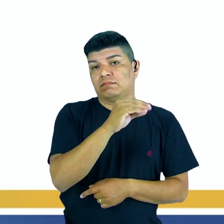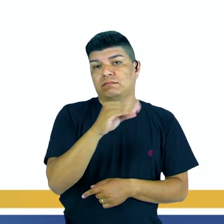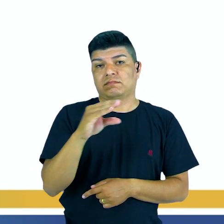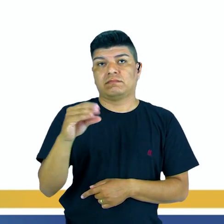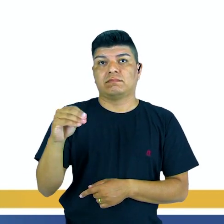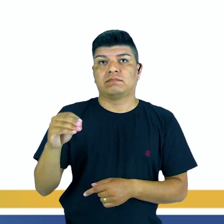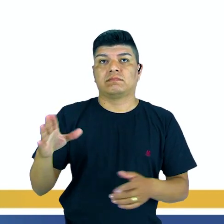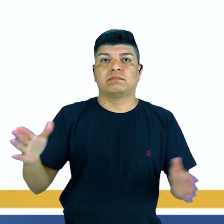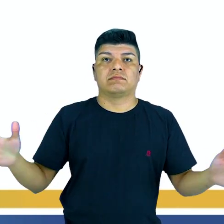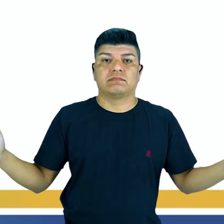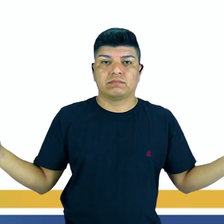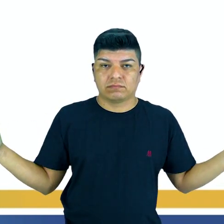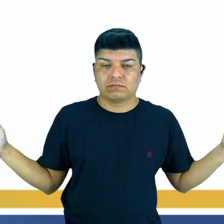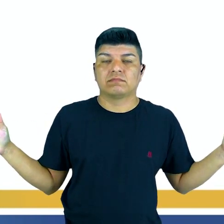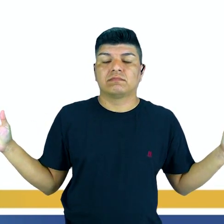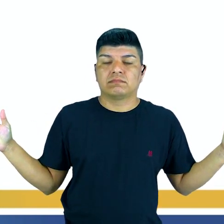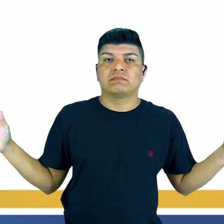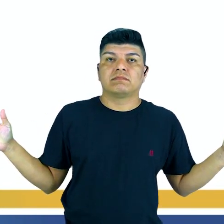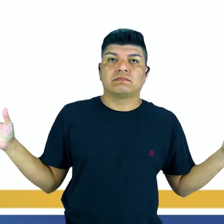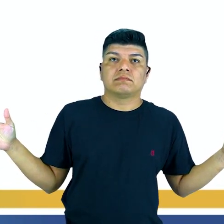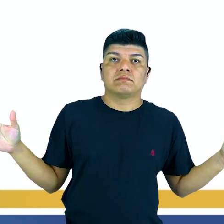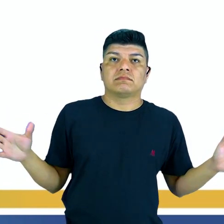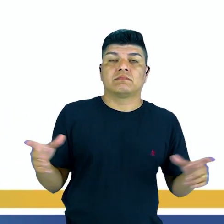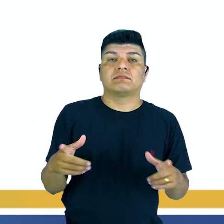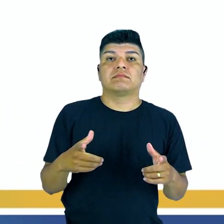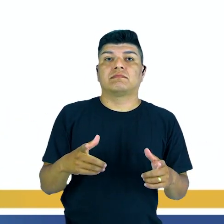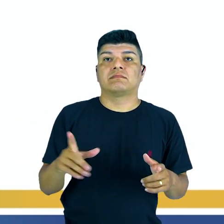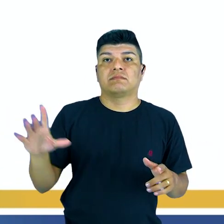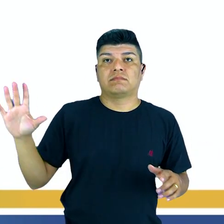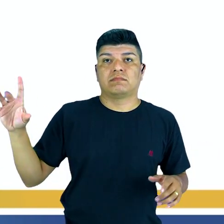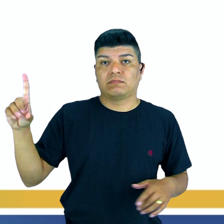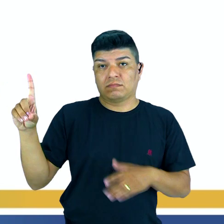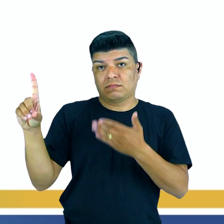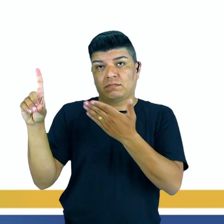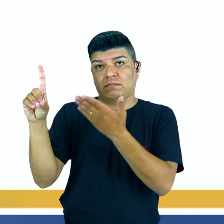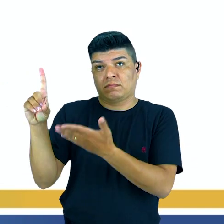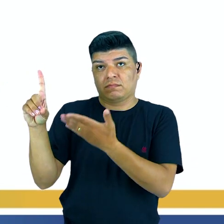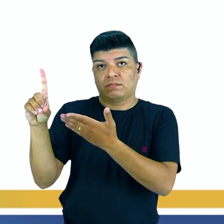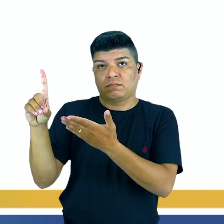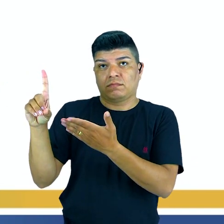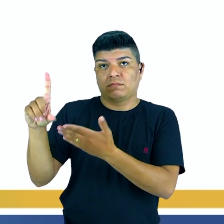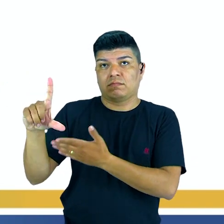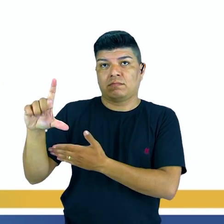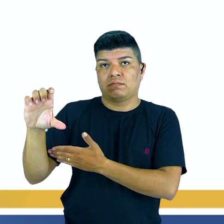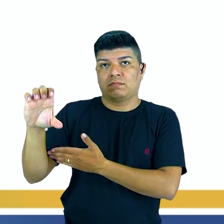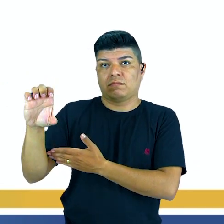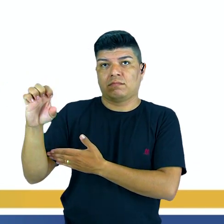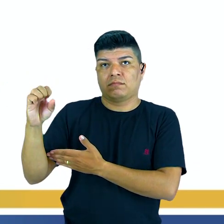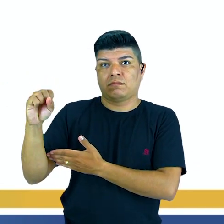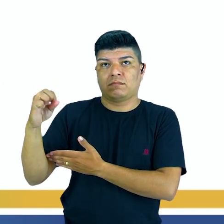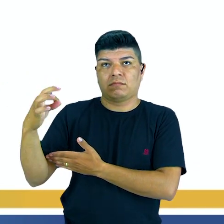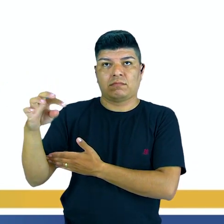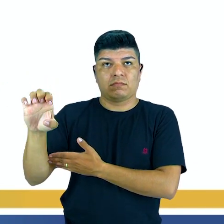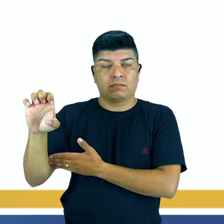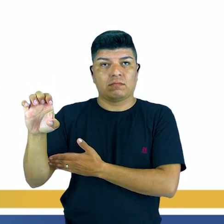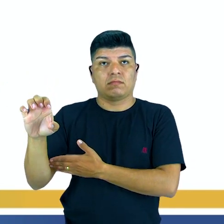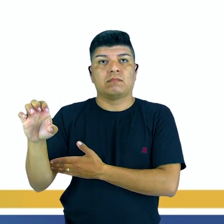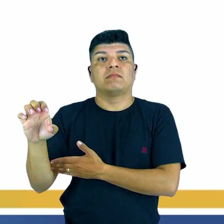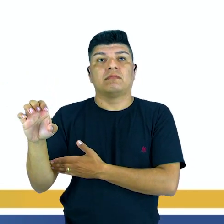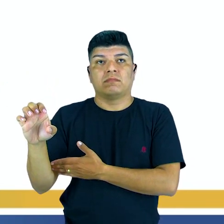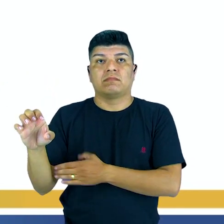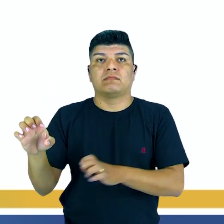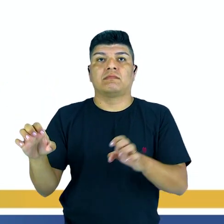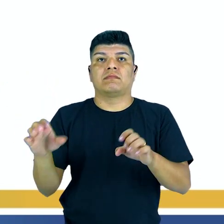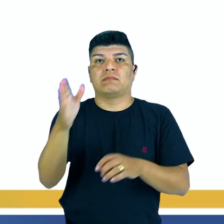com os braços abertos, estendidos, onde na sua direita a nascente é o leste, na frente dele seria o norte,